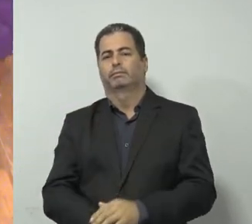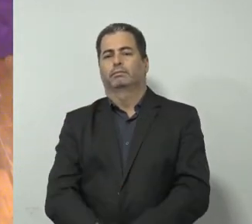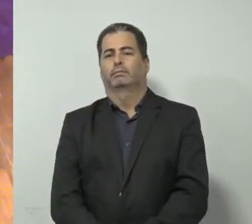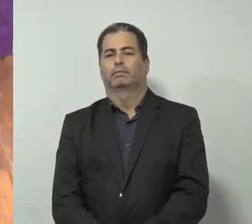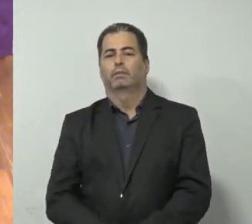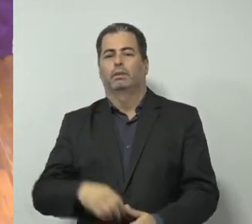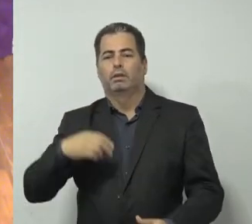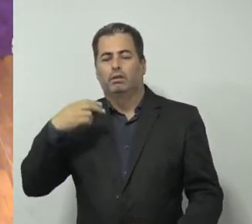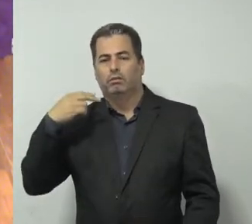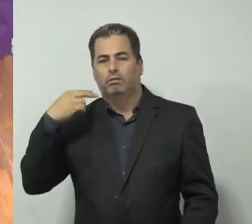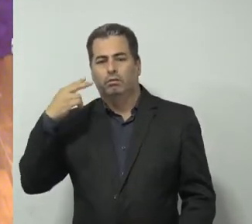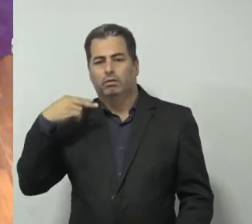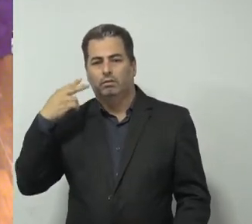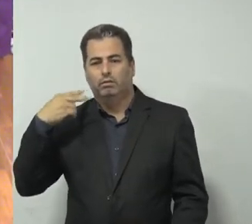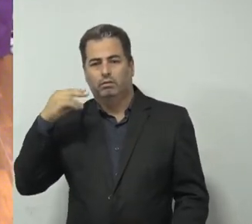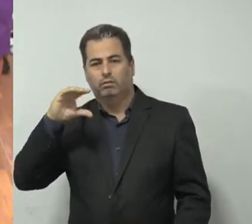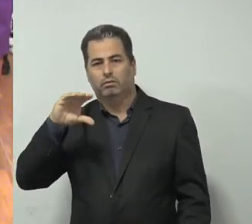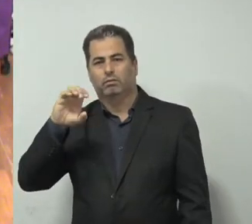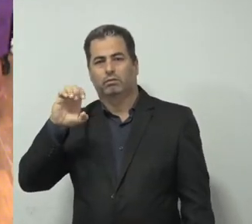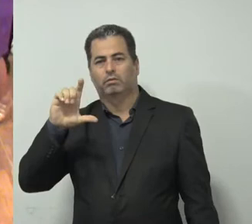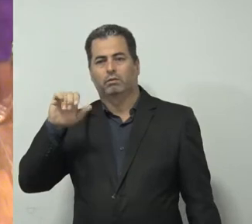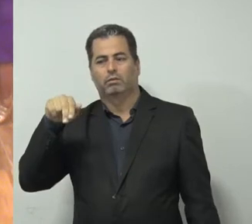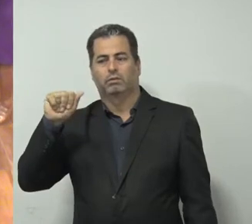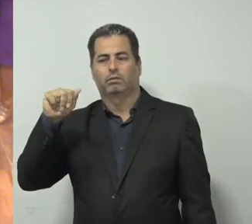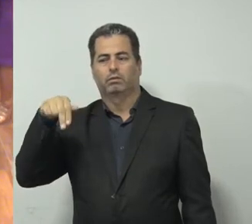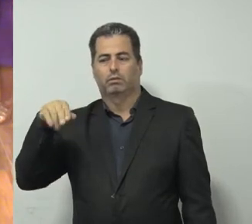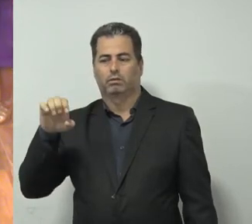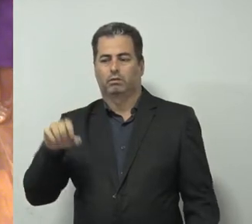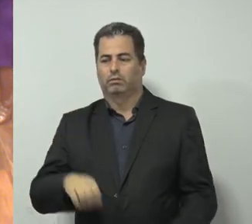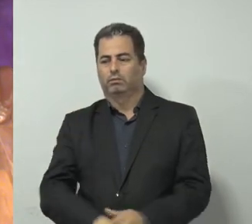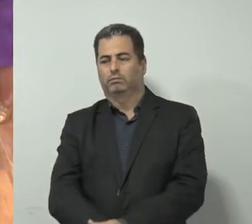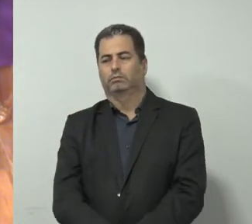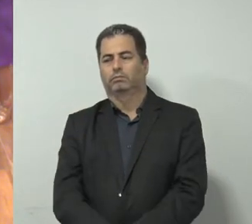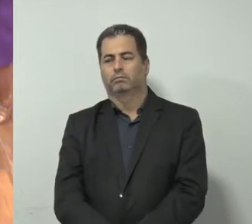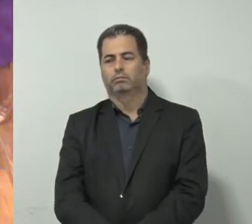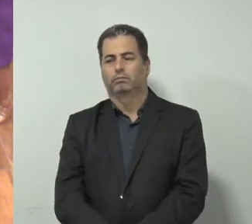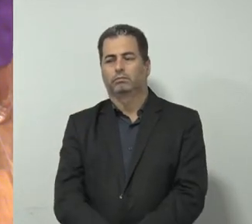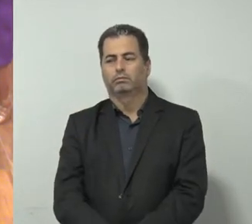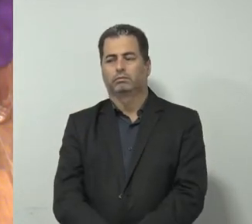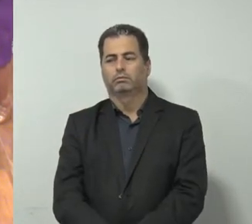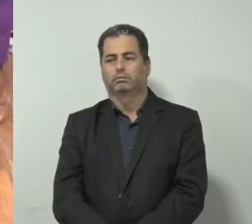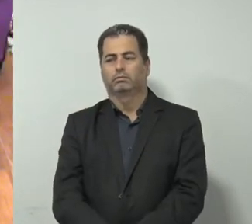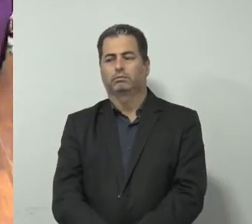Vereadora Celiane fará a entrega.